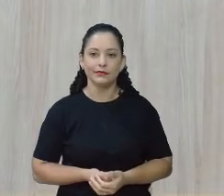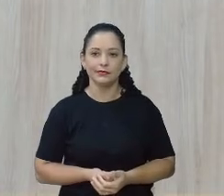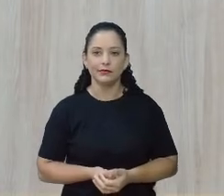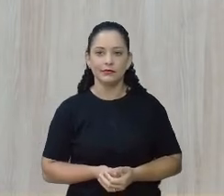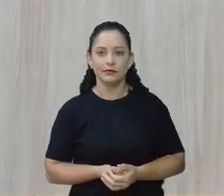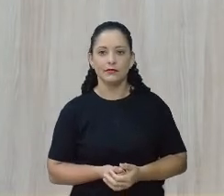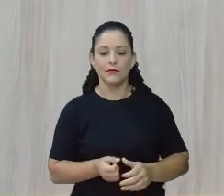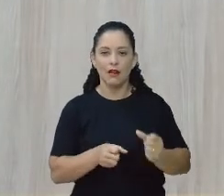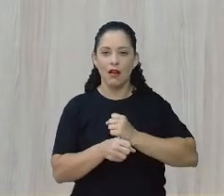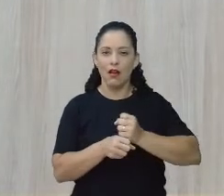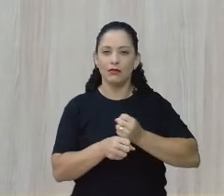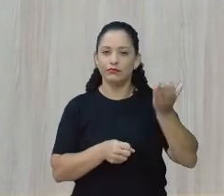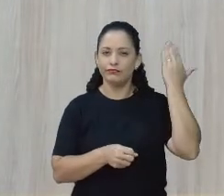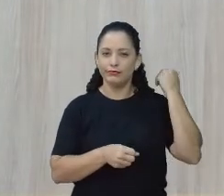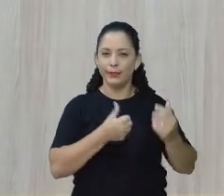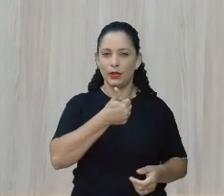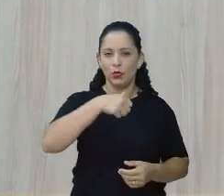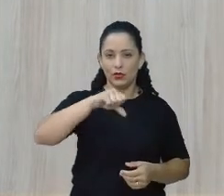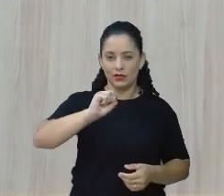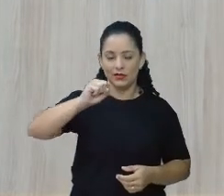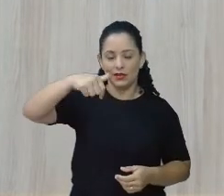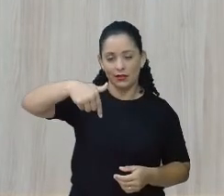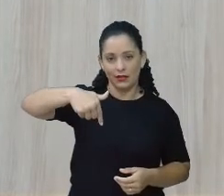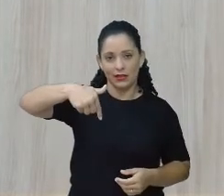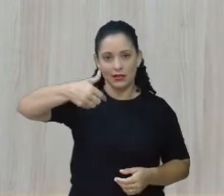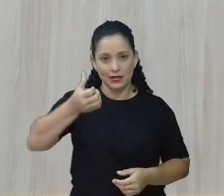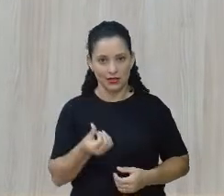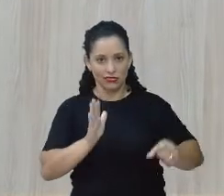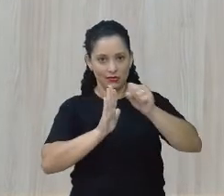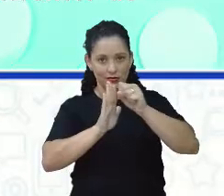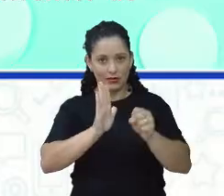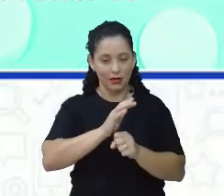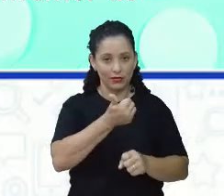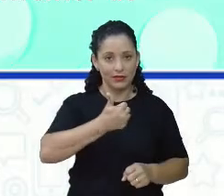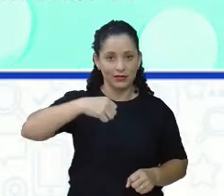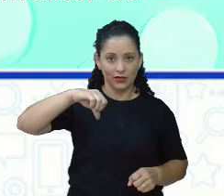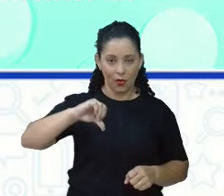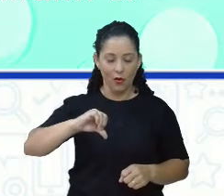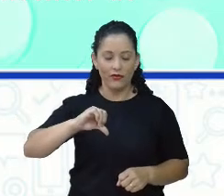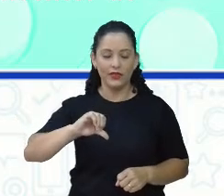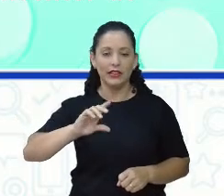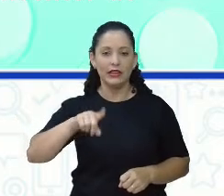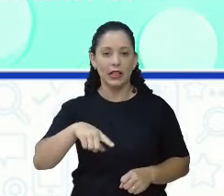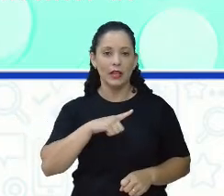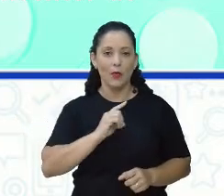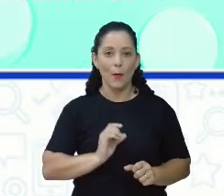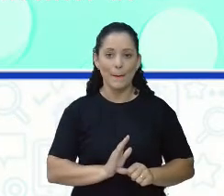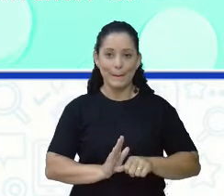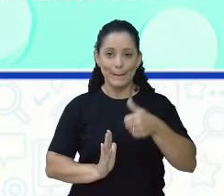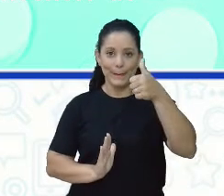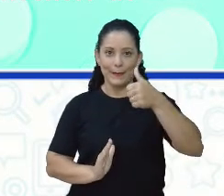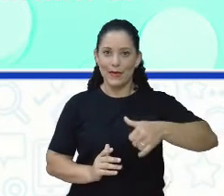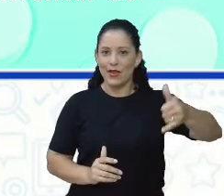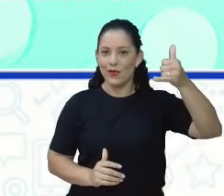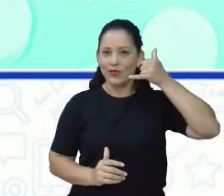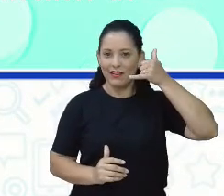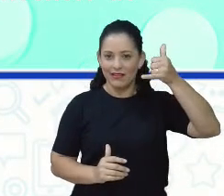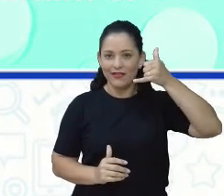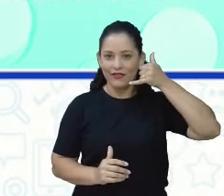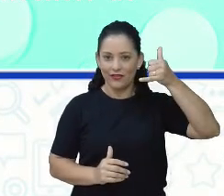Em 1876, lá no século XIX, Bell exibe o primeiro telefone